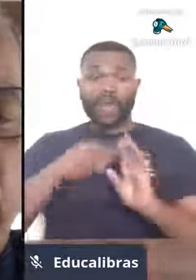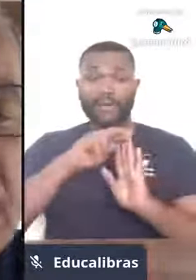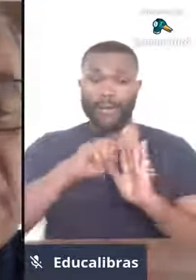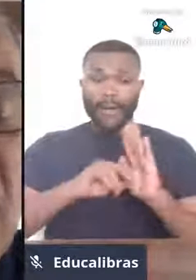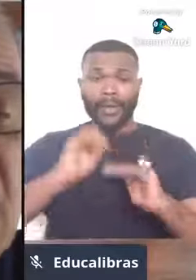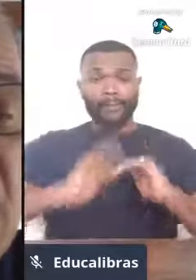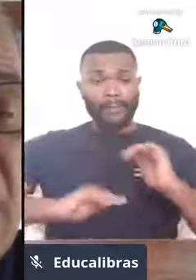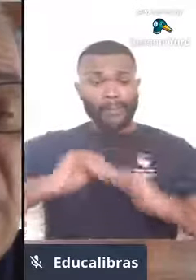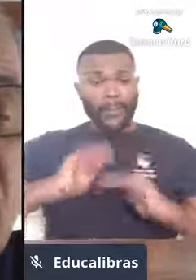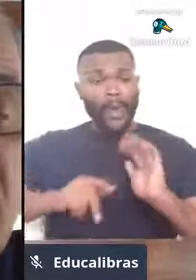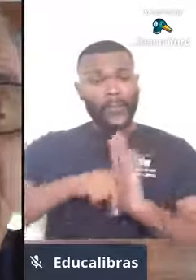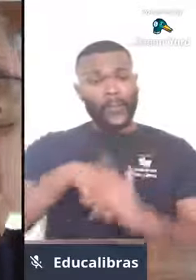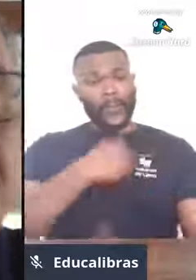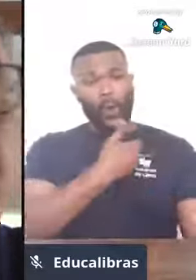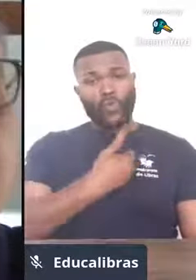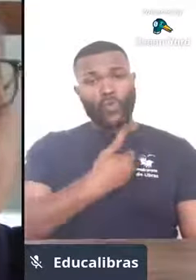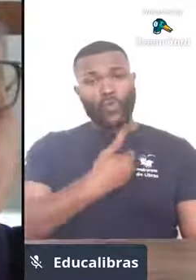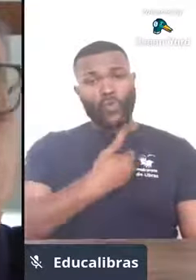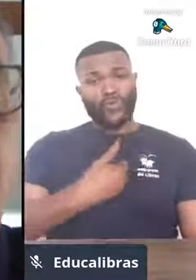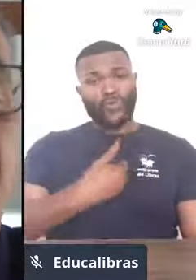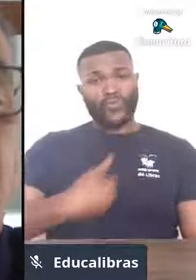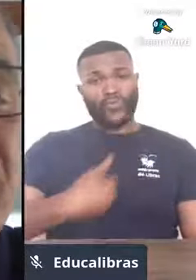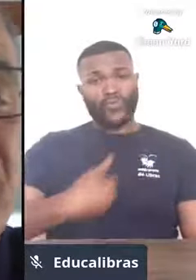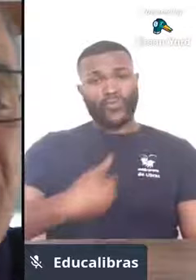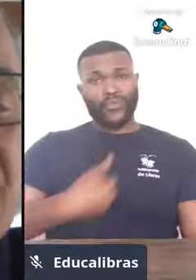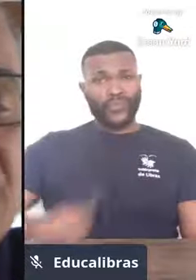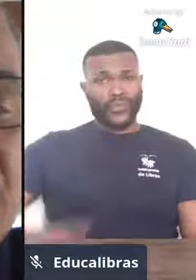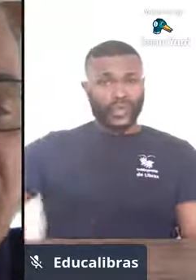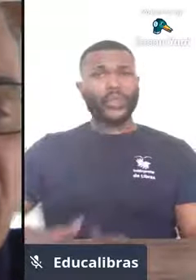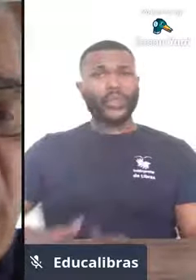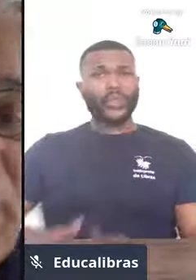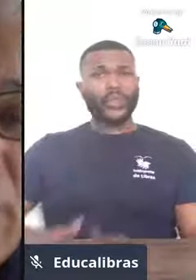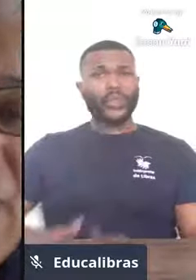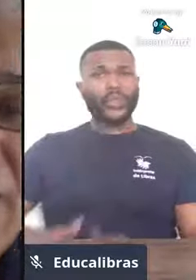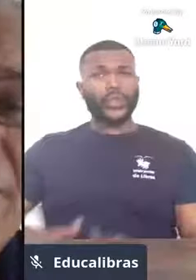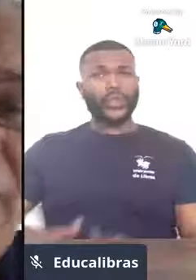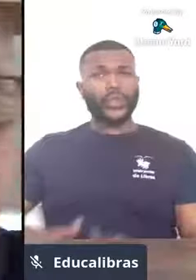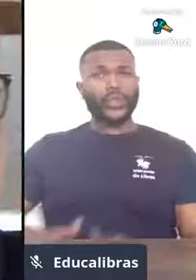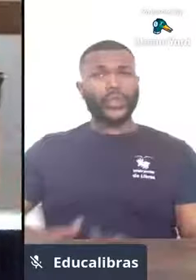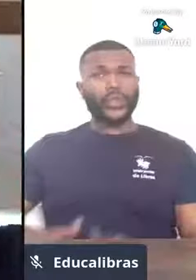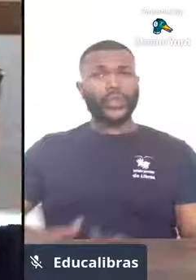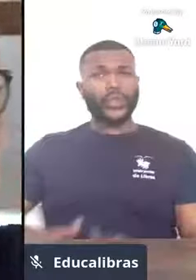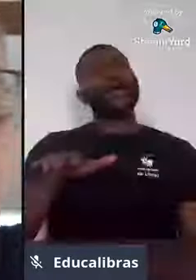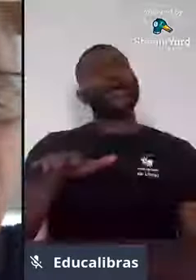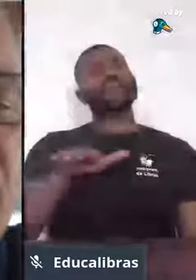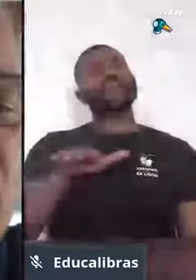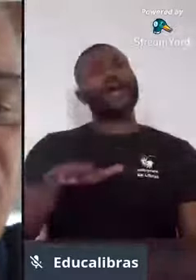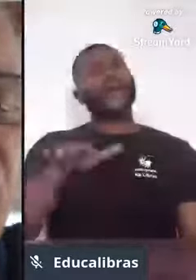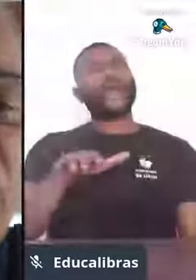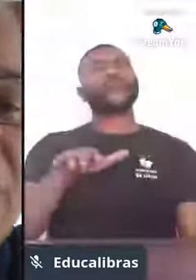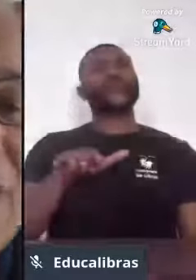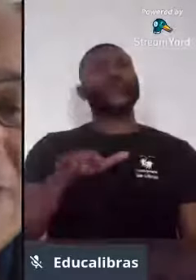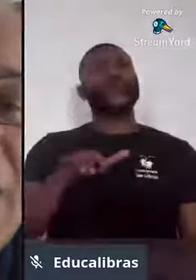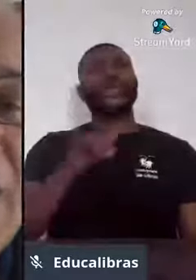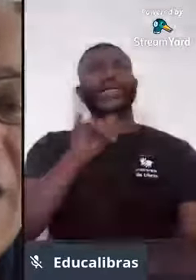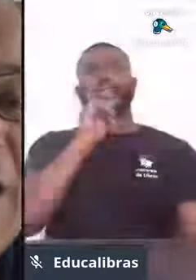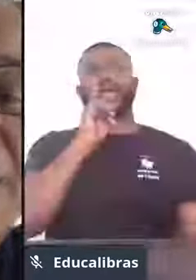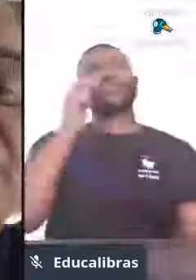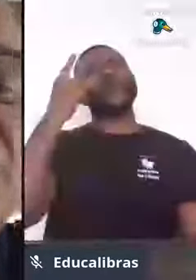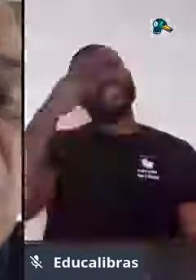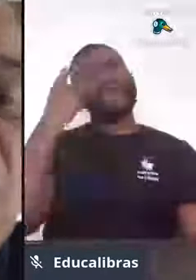eu pensei em criar um departamento que fomentasse, a primeira ideia era um departamento que fomentasse